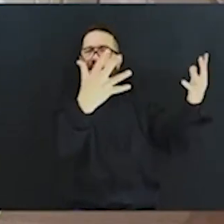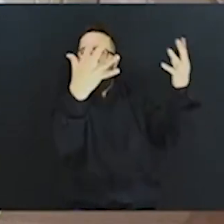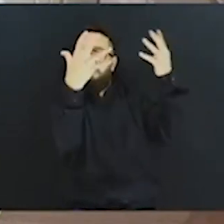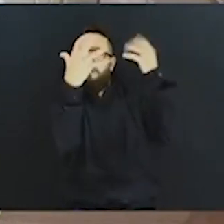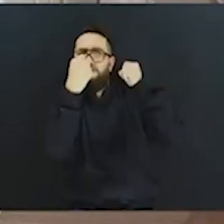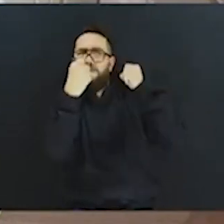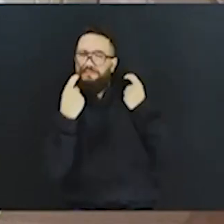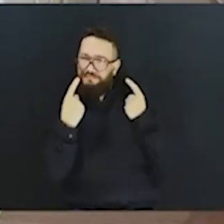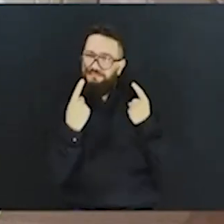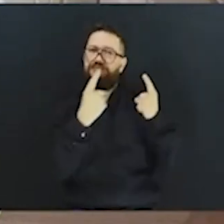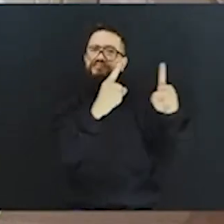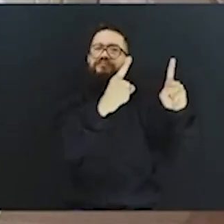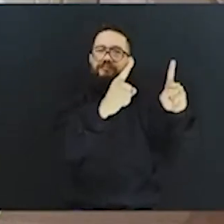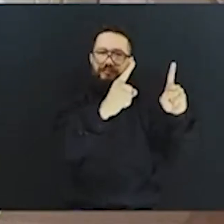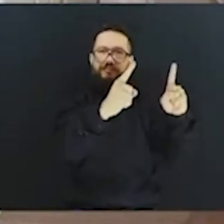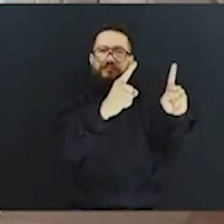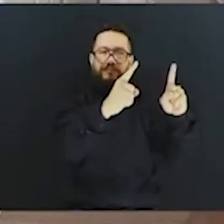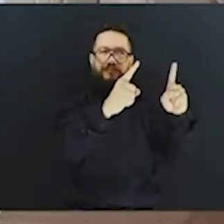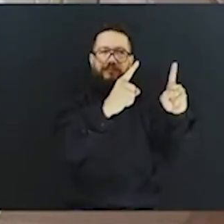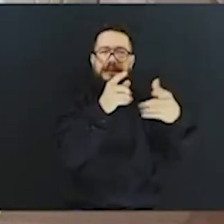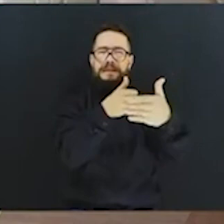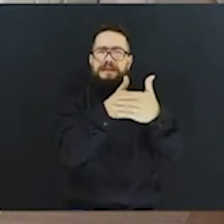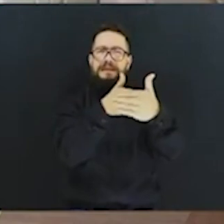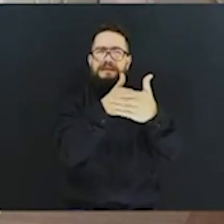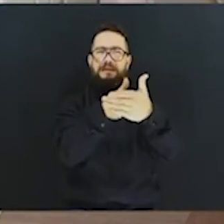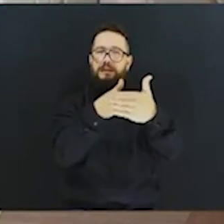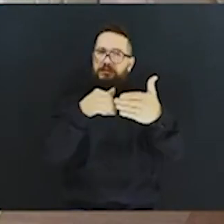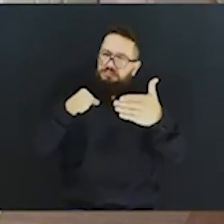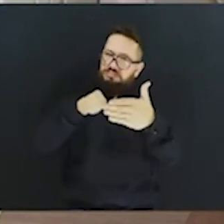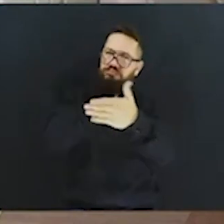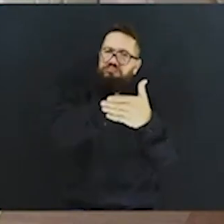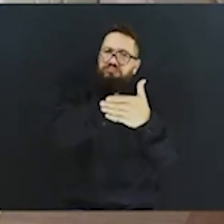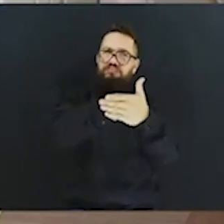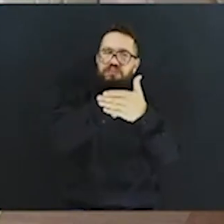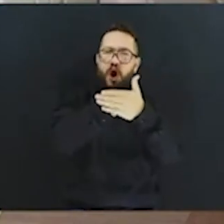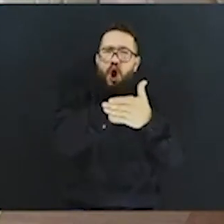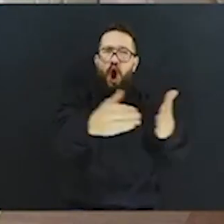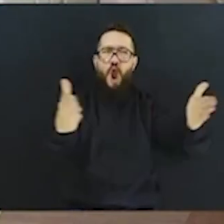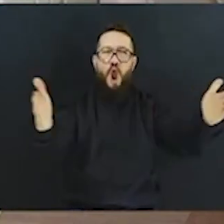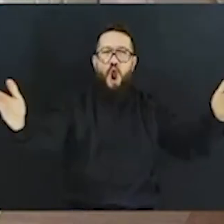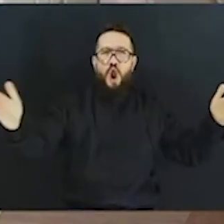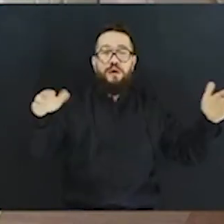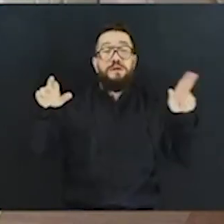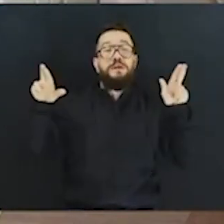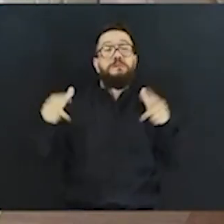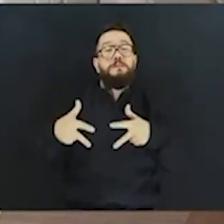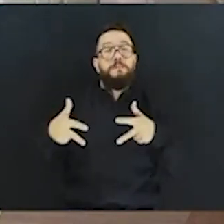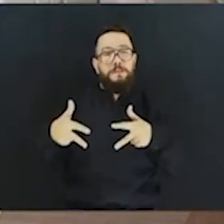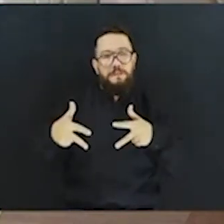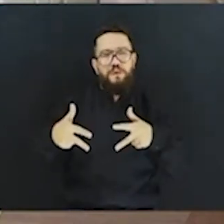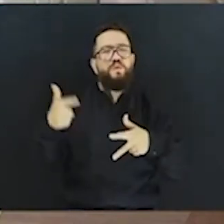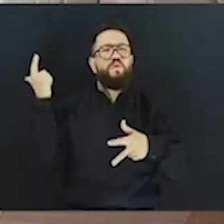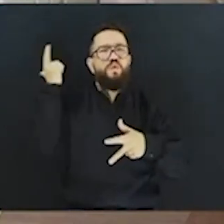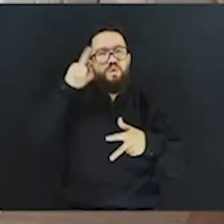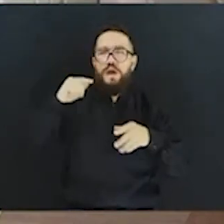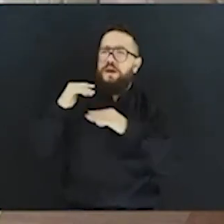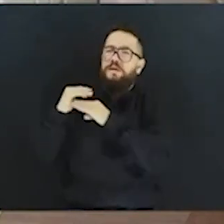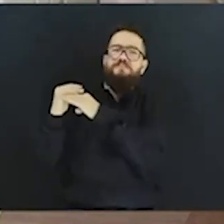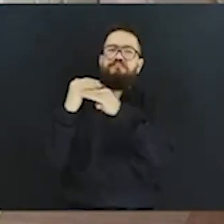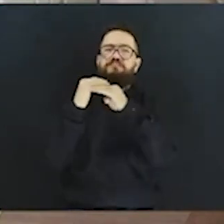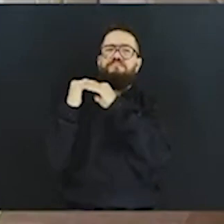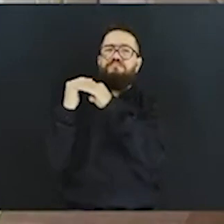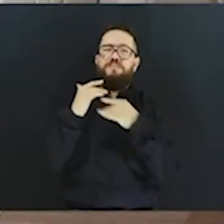rejeitando as barreiras impostas pela raça, gênero ou classe social. O hip-hop promove a união e a solidariedade, incentivando a